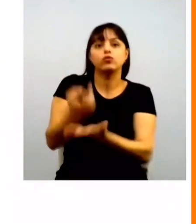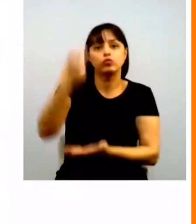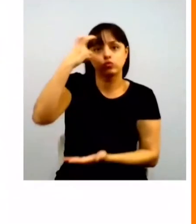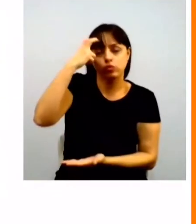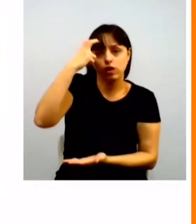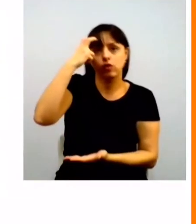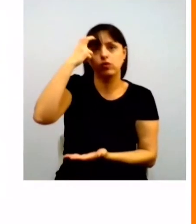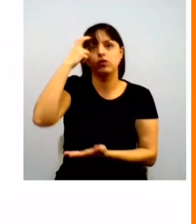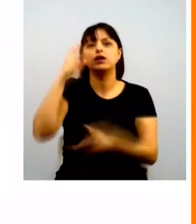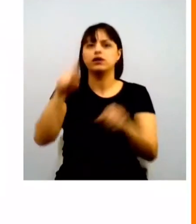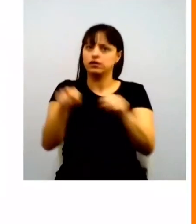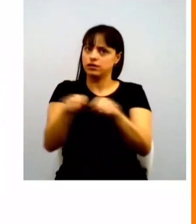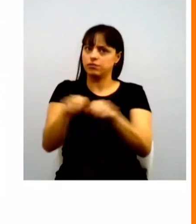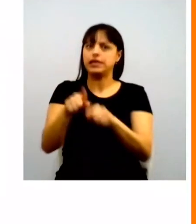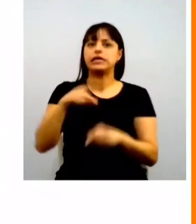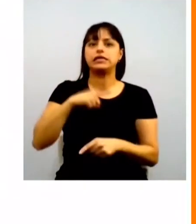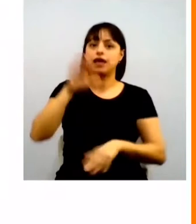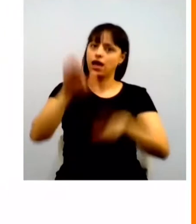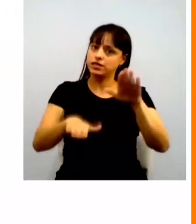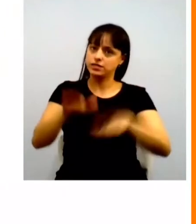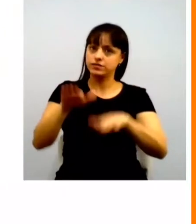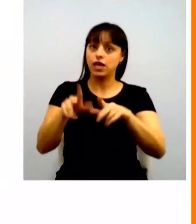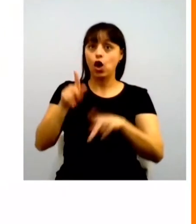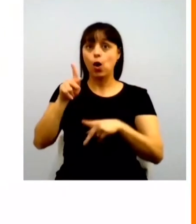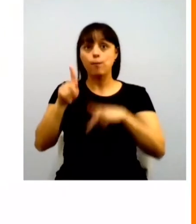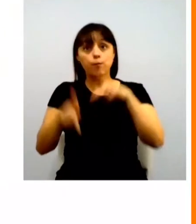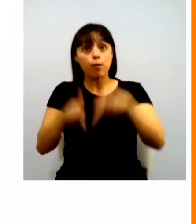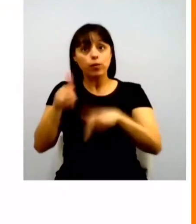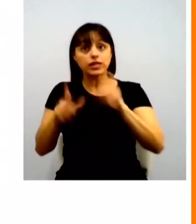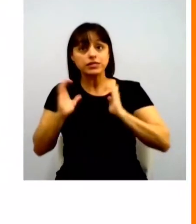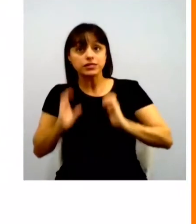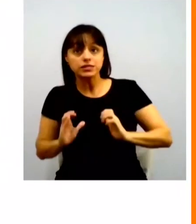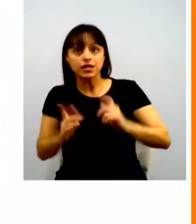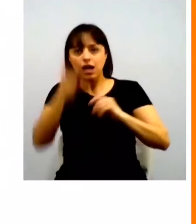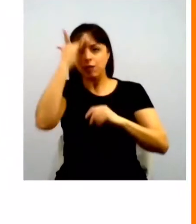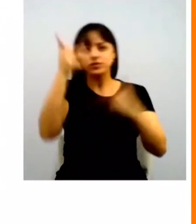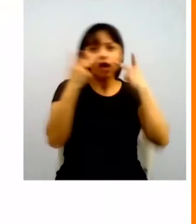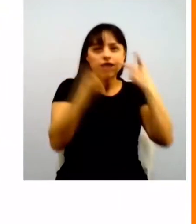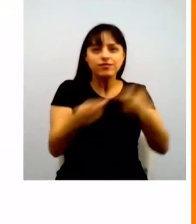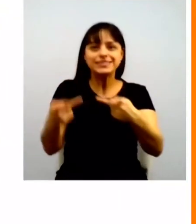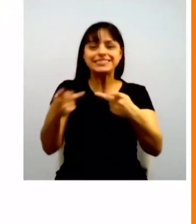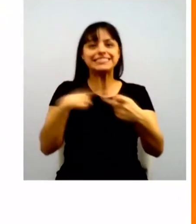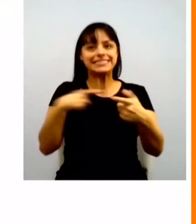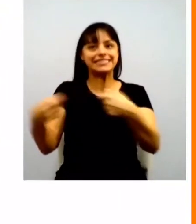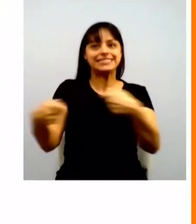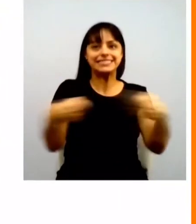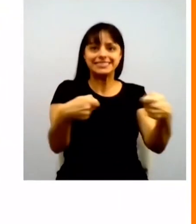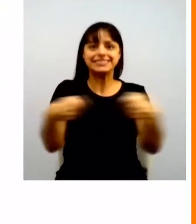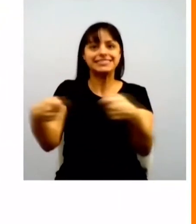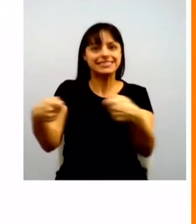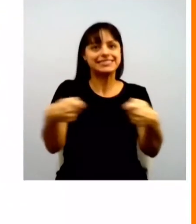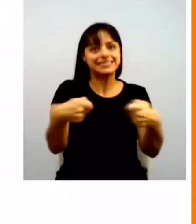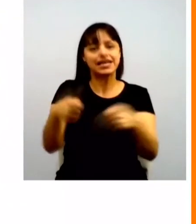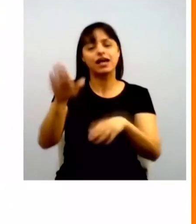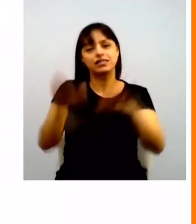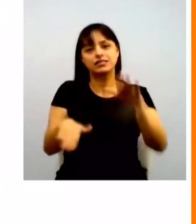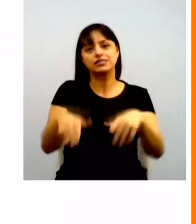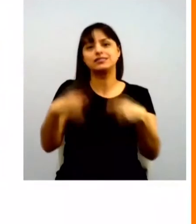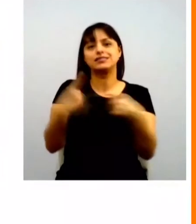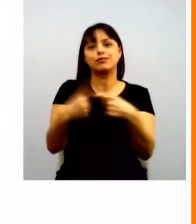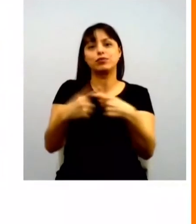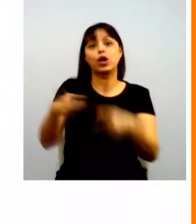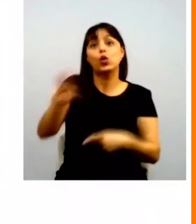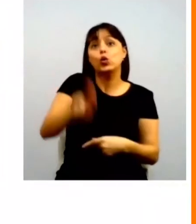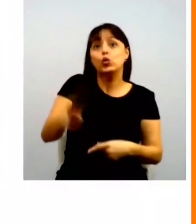conflitos, também, entre cidadãos e turistas, quando confluem no uso dos serviços culturales.